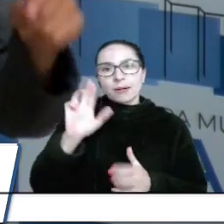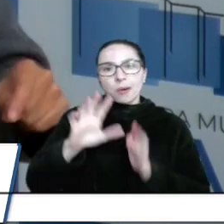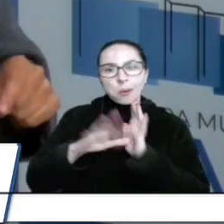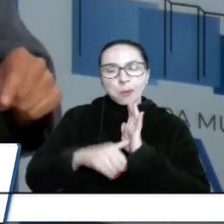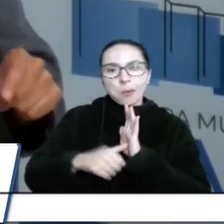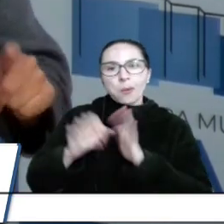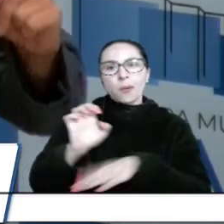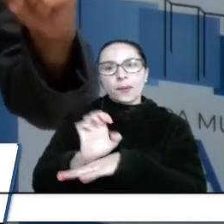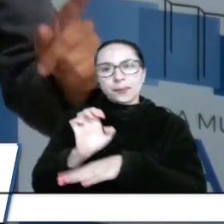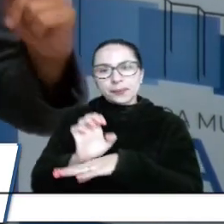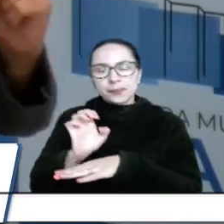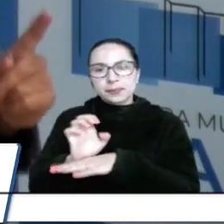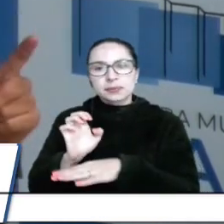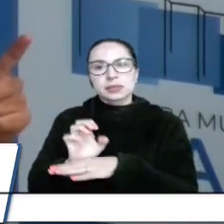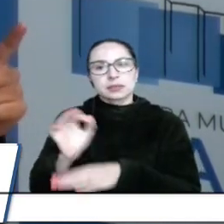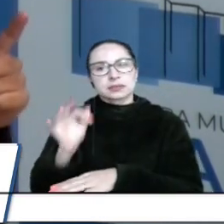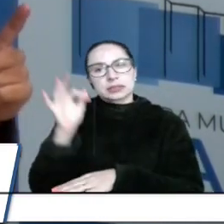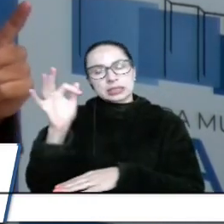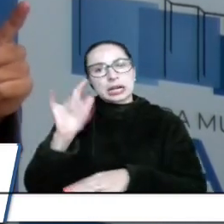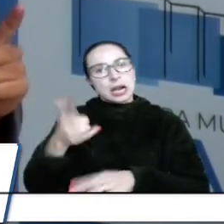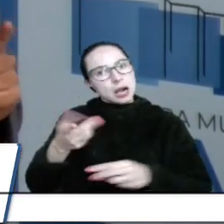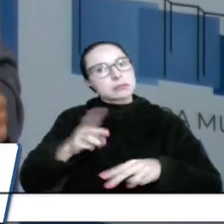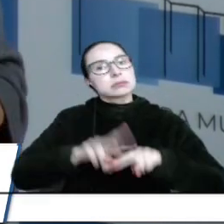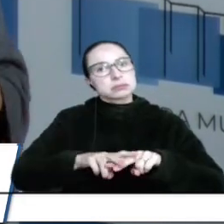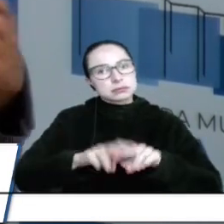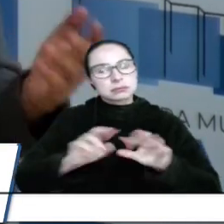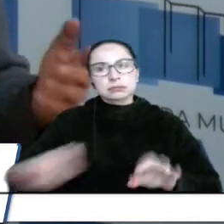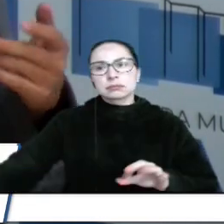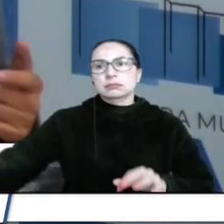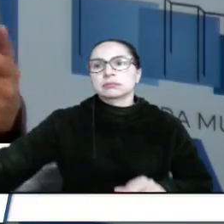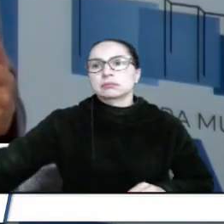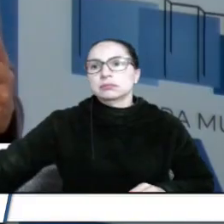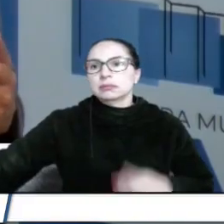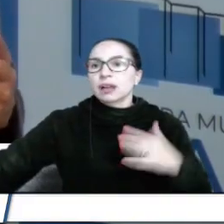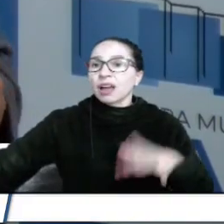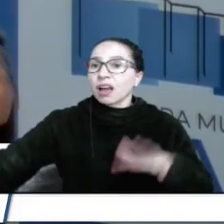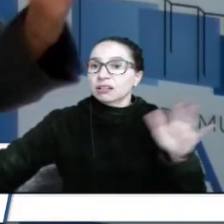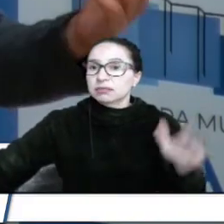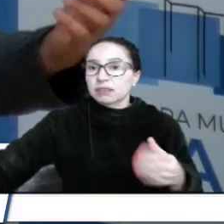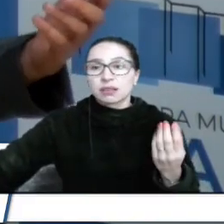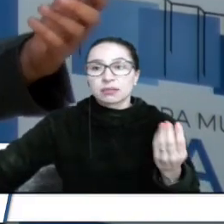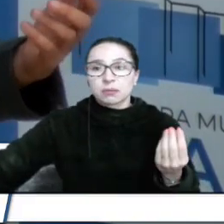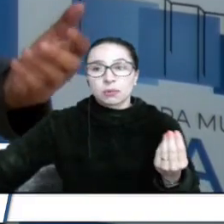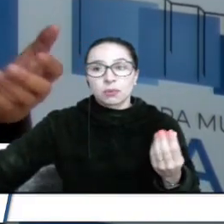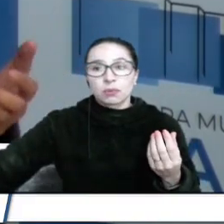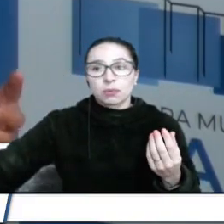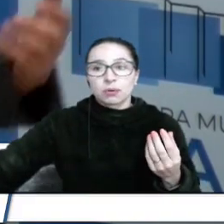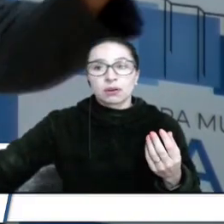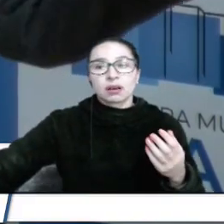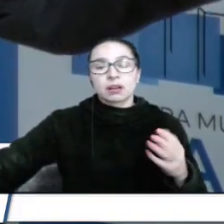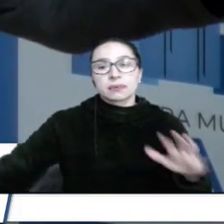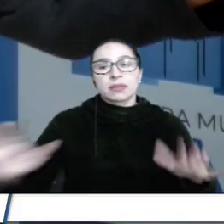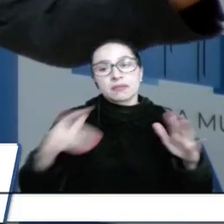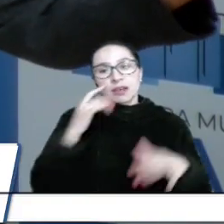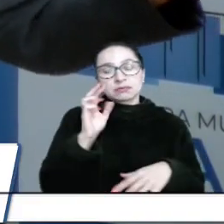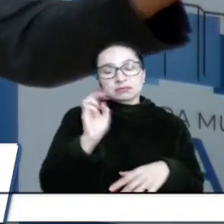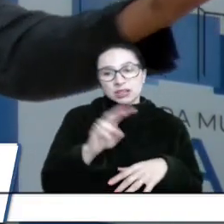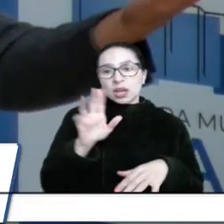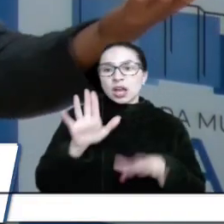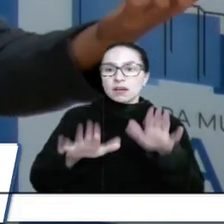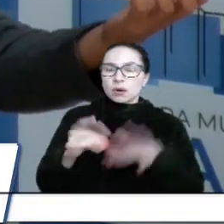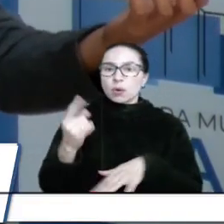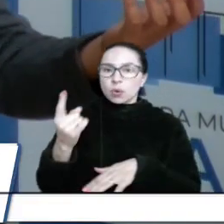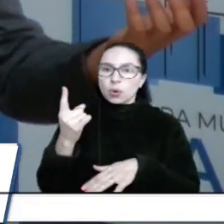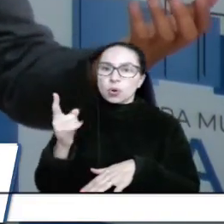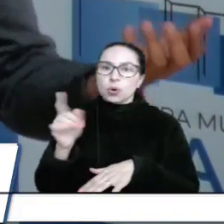da União, é na cadeia. E às vezes, às vezes a gente vê, uns usam as